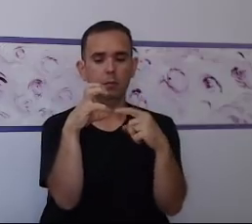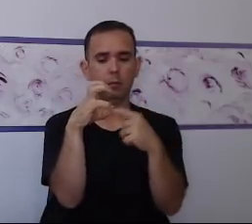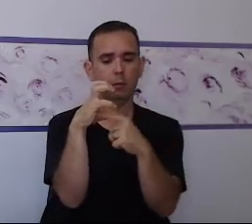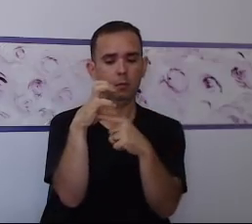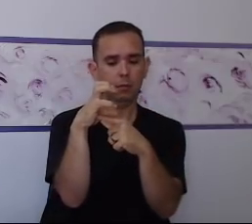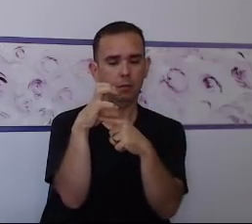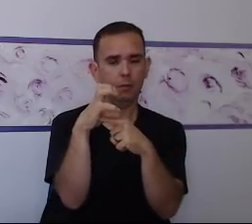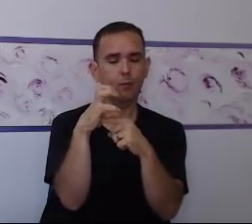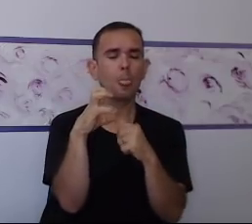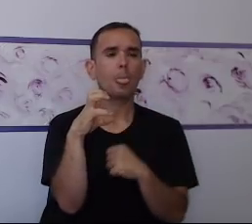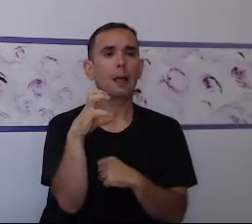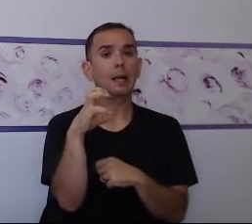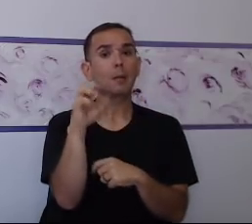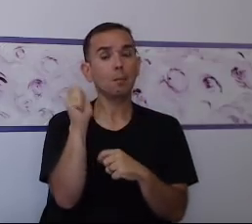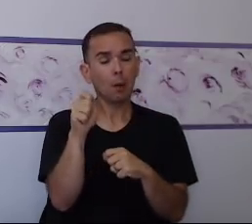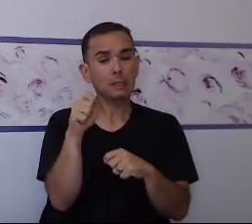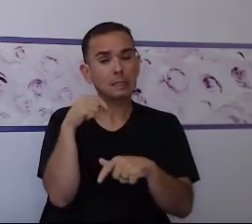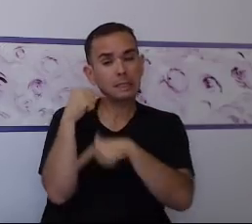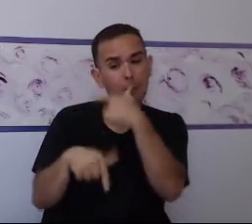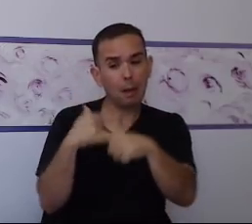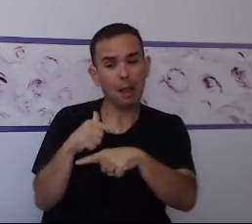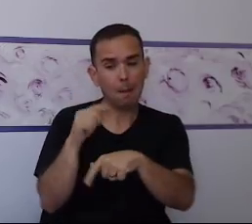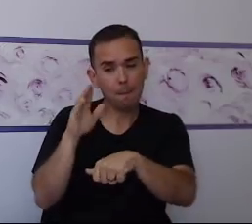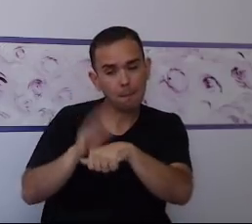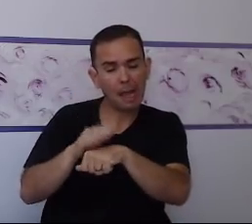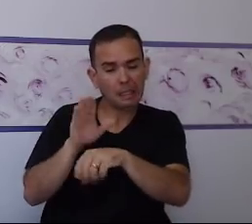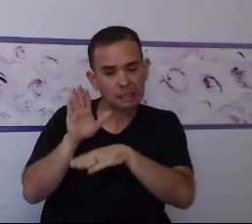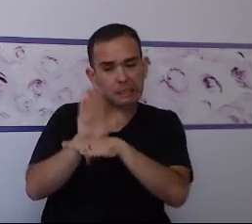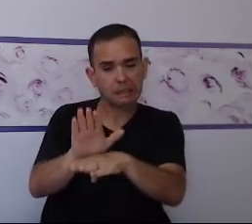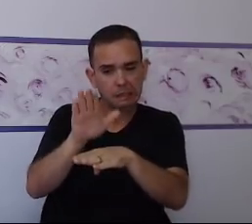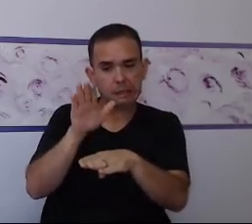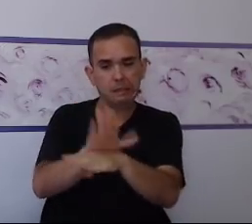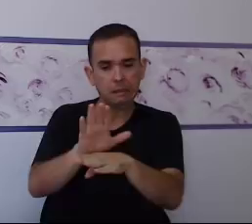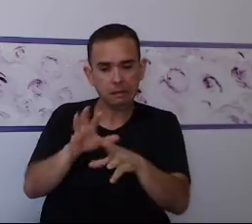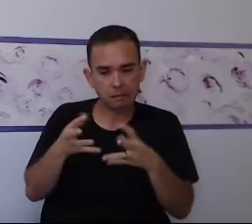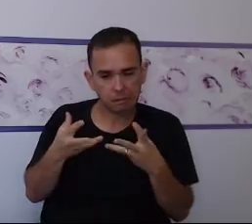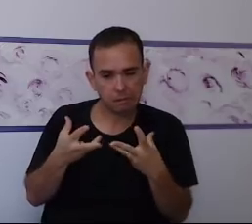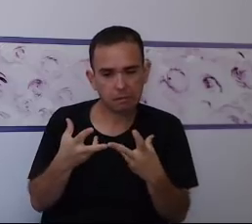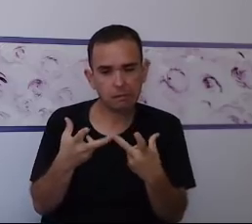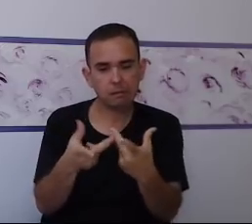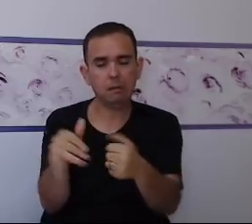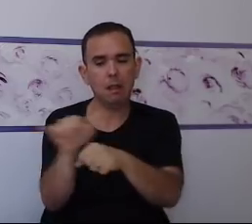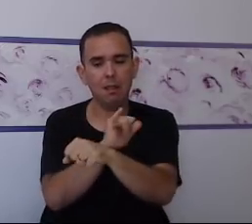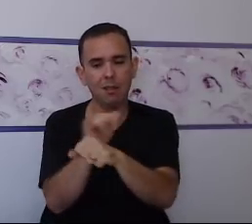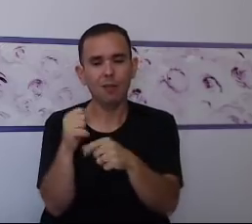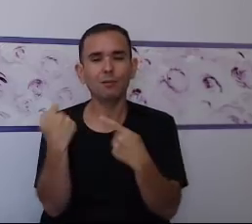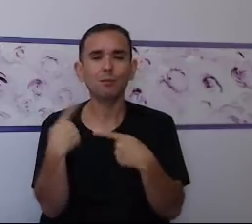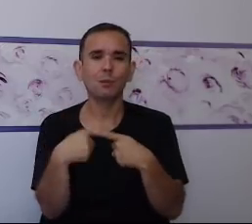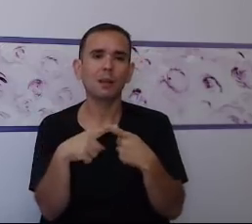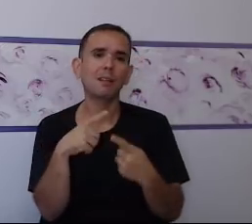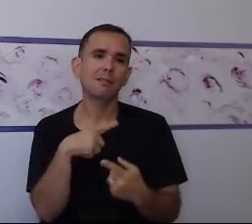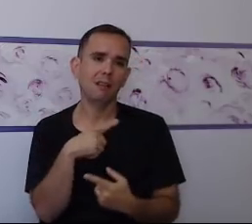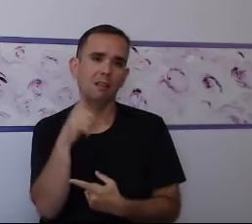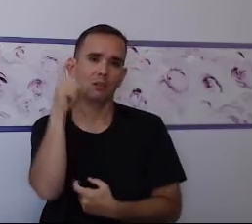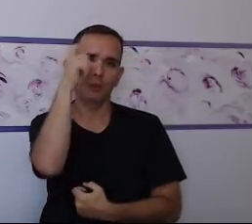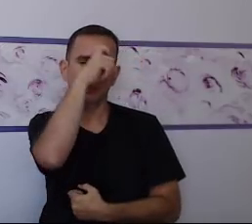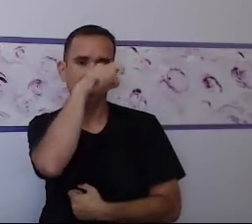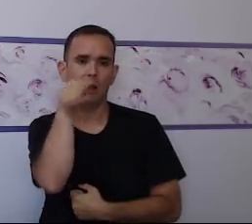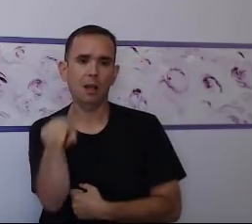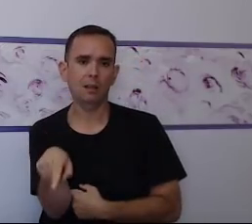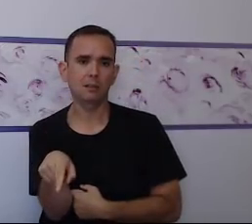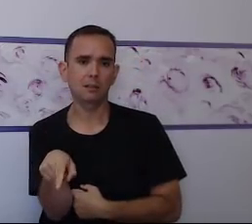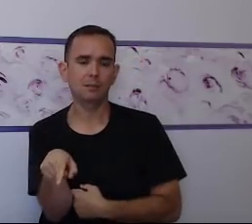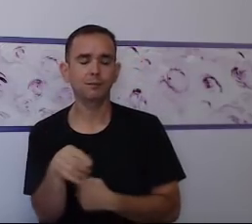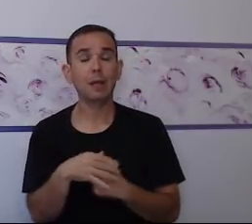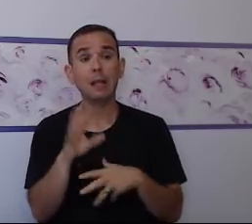eu tenho que trabalhar mais, trazer mais recursos para ele. Por quê? Porque ele vai ter dificuldade de compreensão.